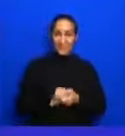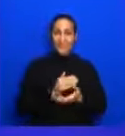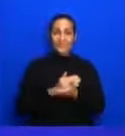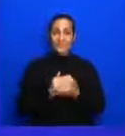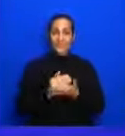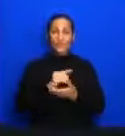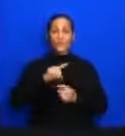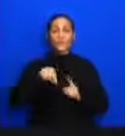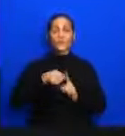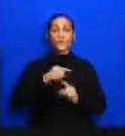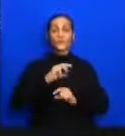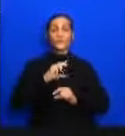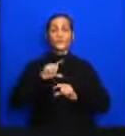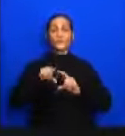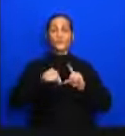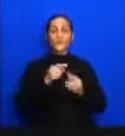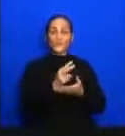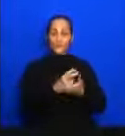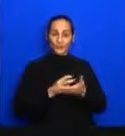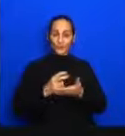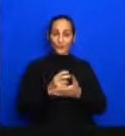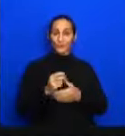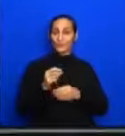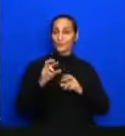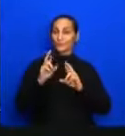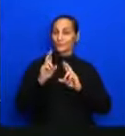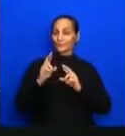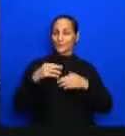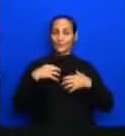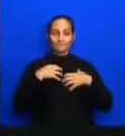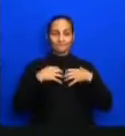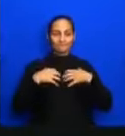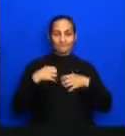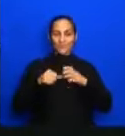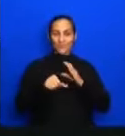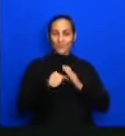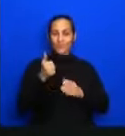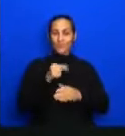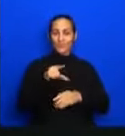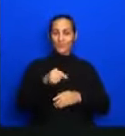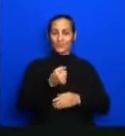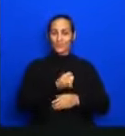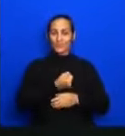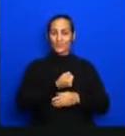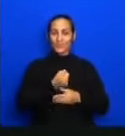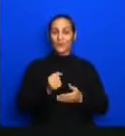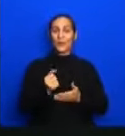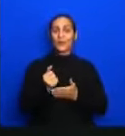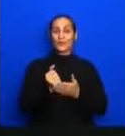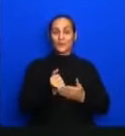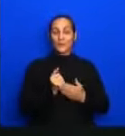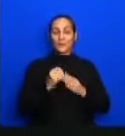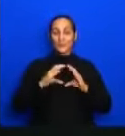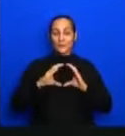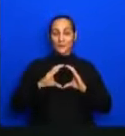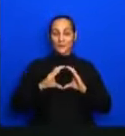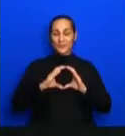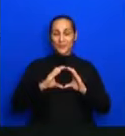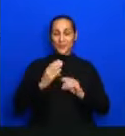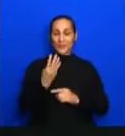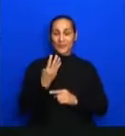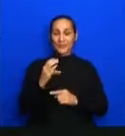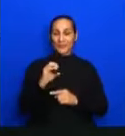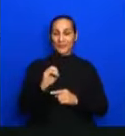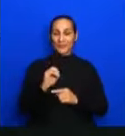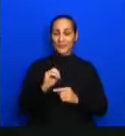Está começando mais um sorteio da Quina. Estamos aqui na expectativa do primeiro número sorteado. Vem chegando, 40, número